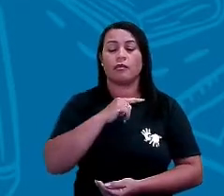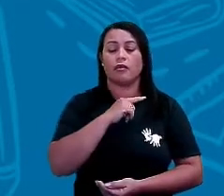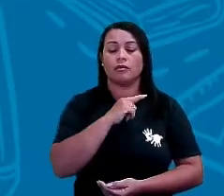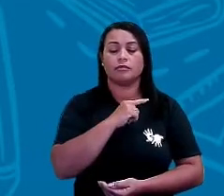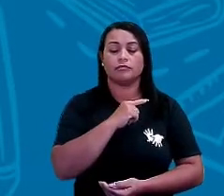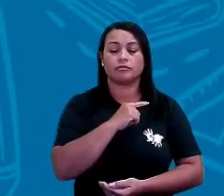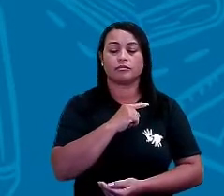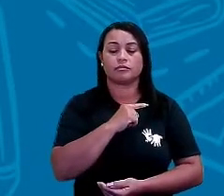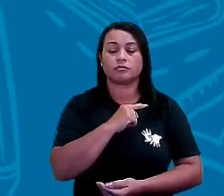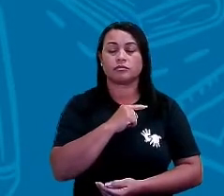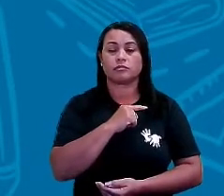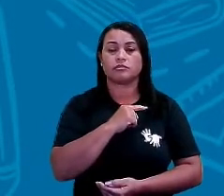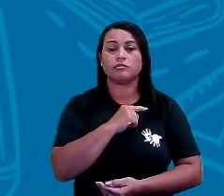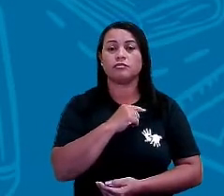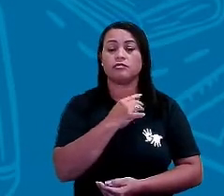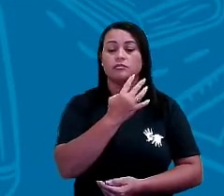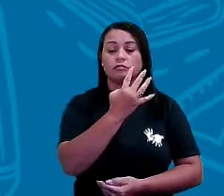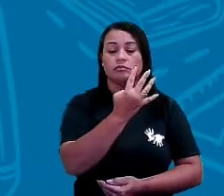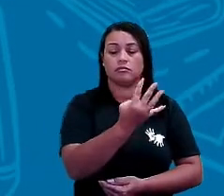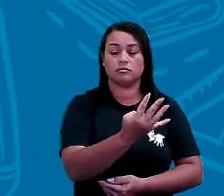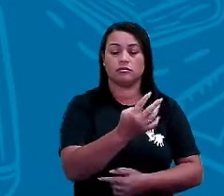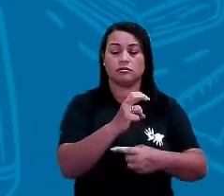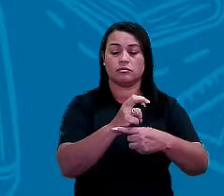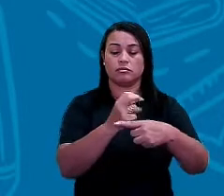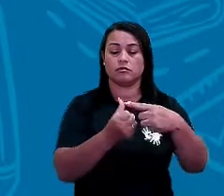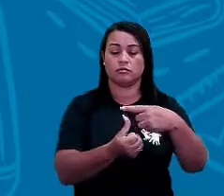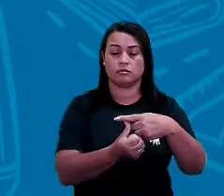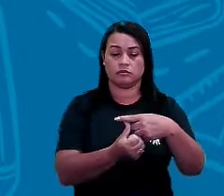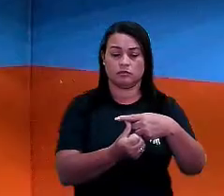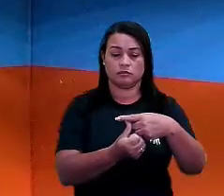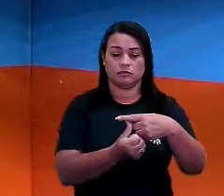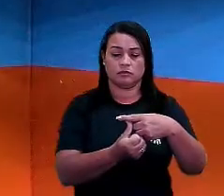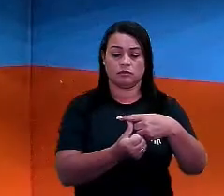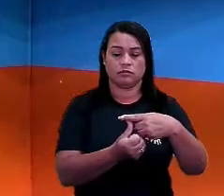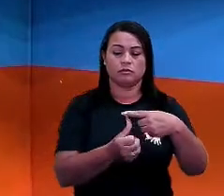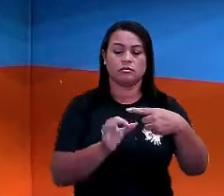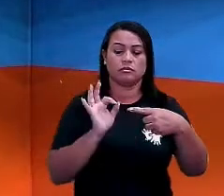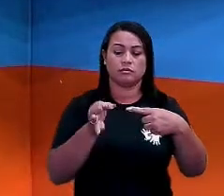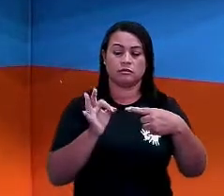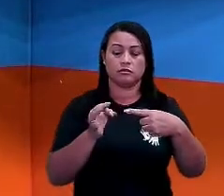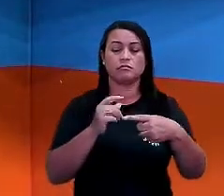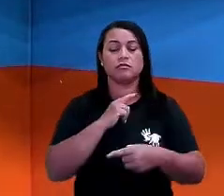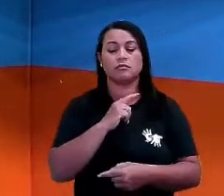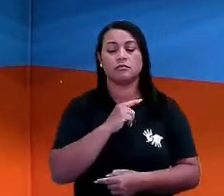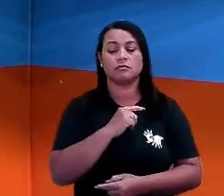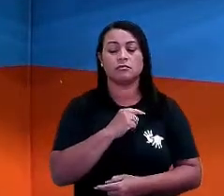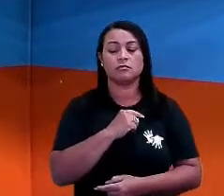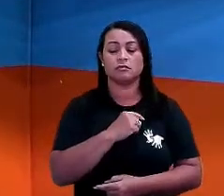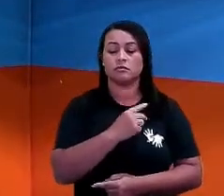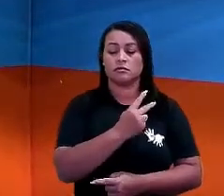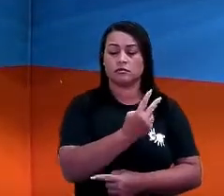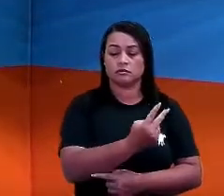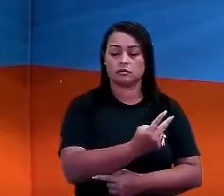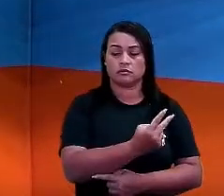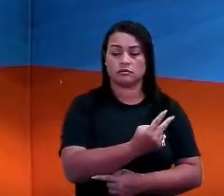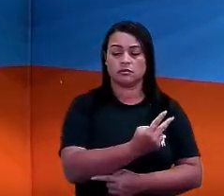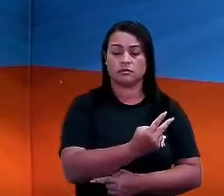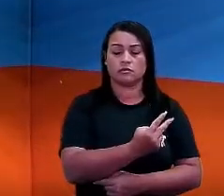aqui 4 5/6, tá certo? E eu tenho 2